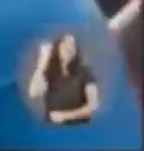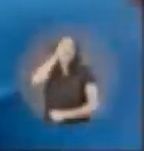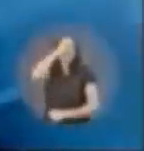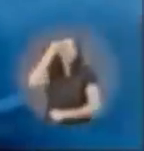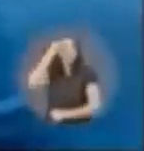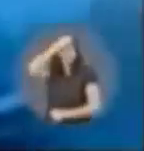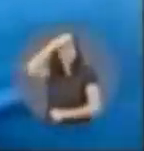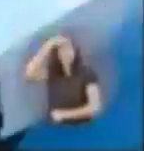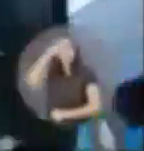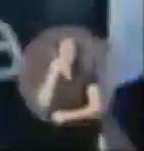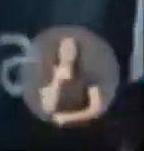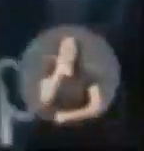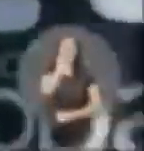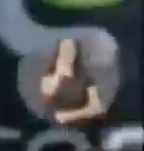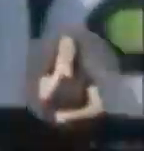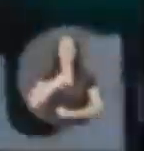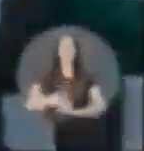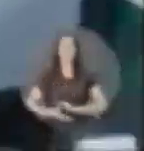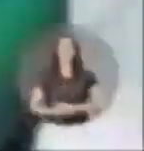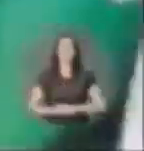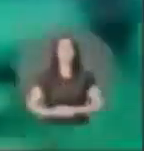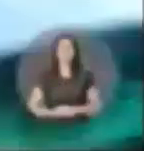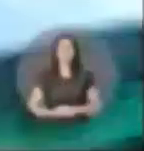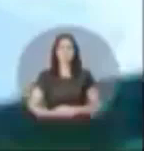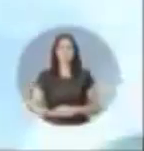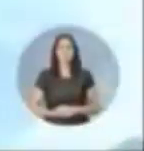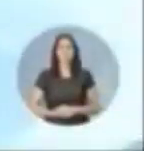Cuiabá. Emanuel Pinheiro é 15.